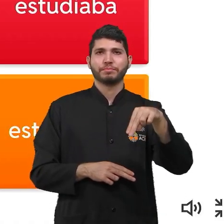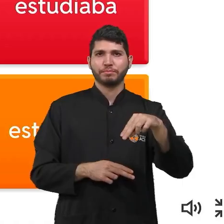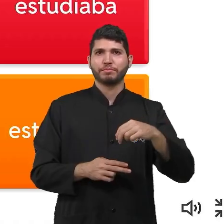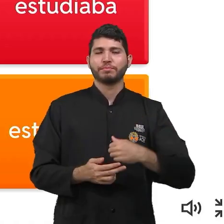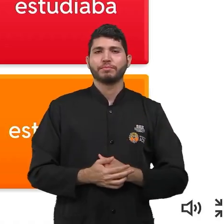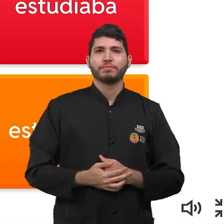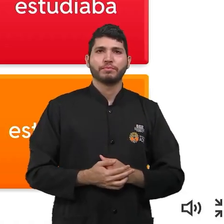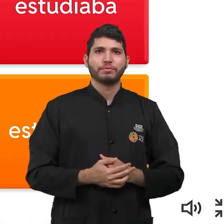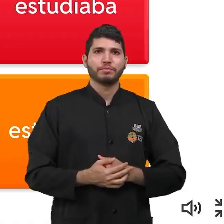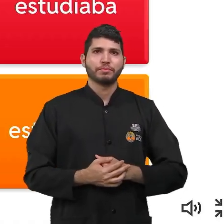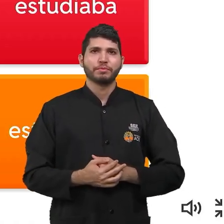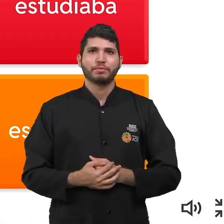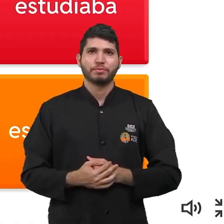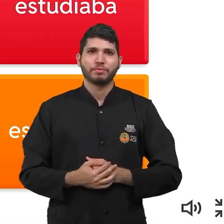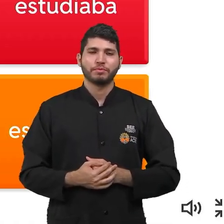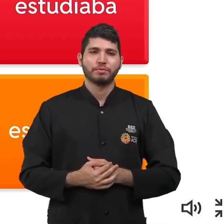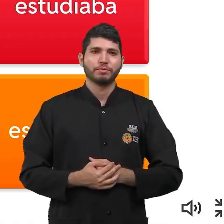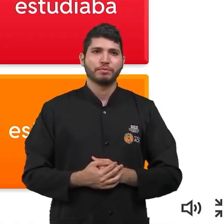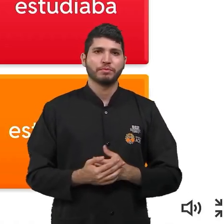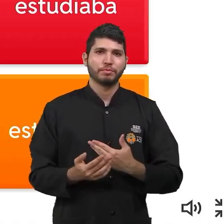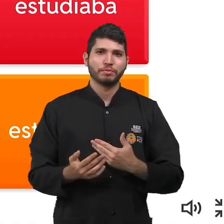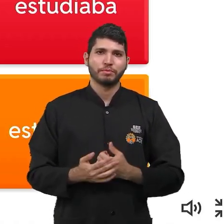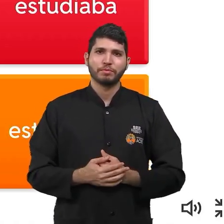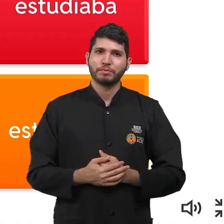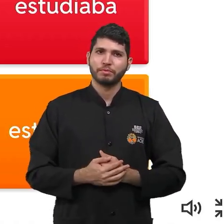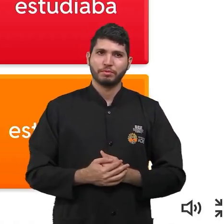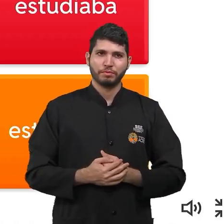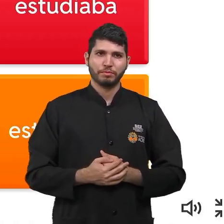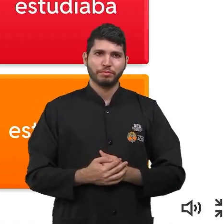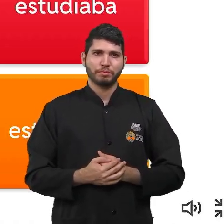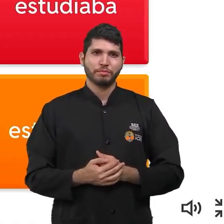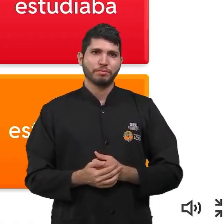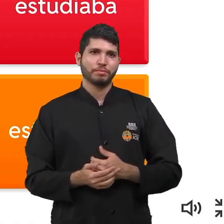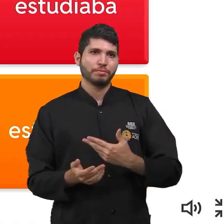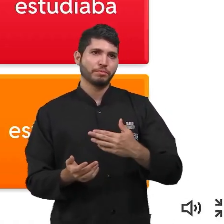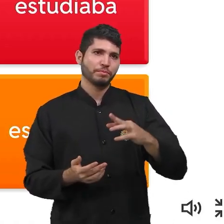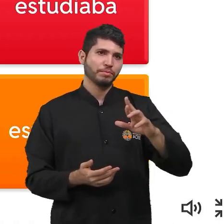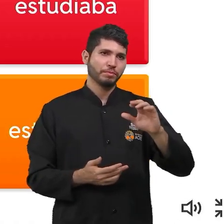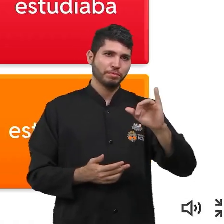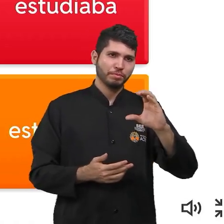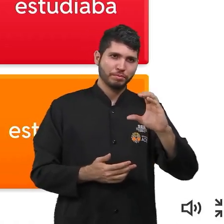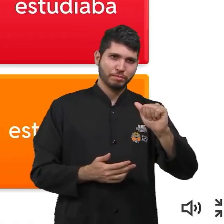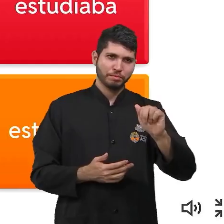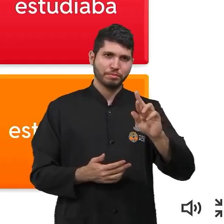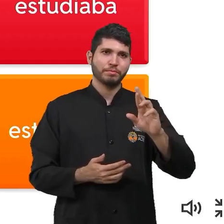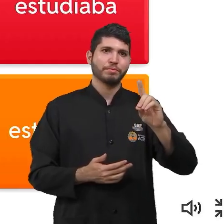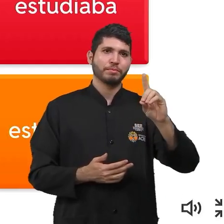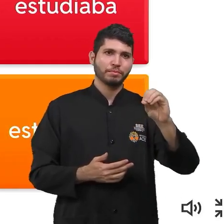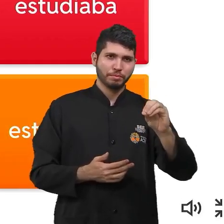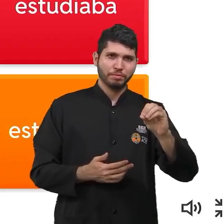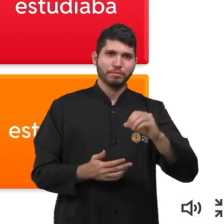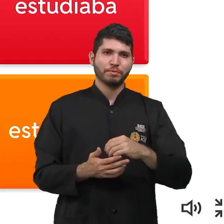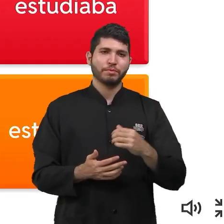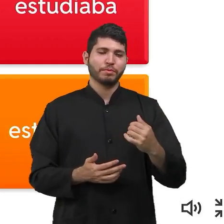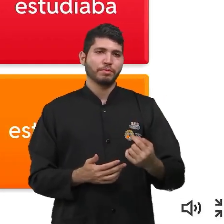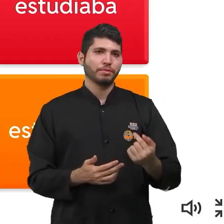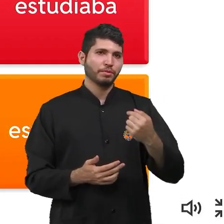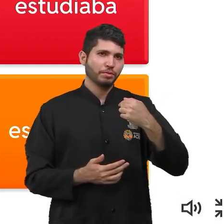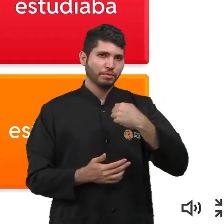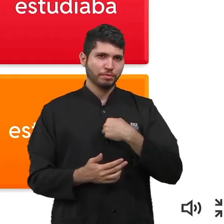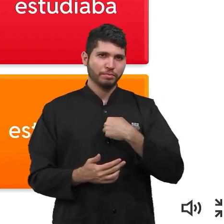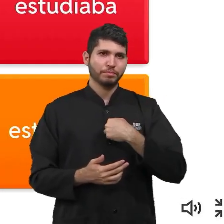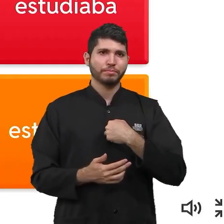eu, sempre o quê? Se é nós outros, somos nós outros, já? Todavia